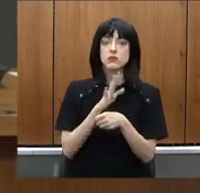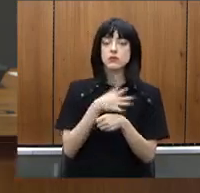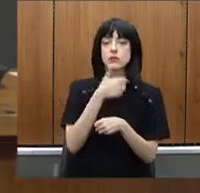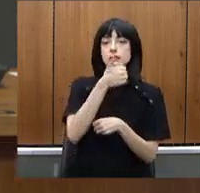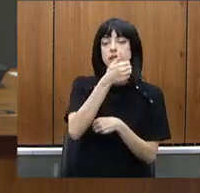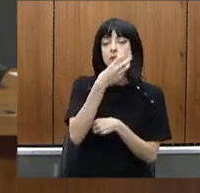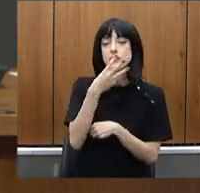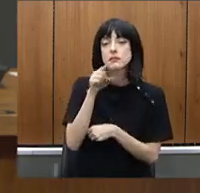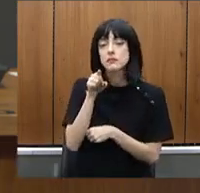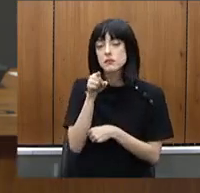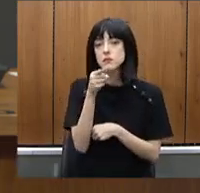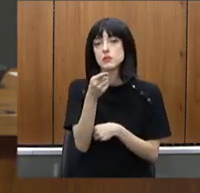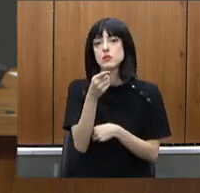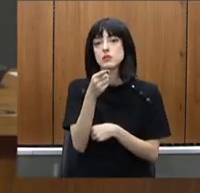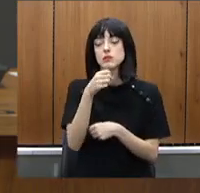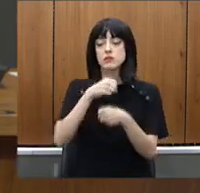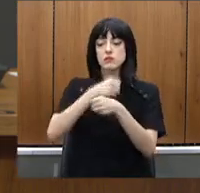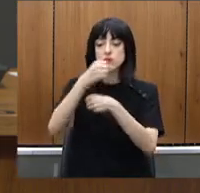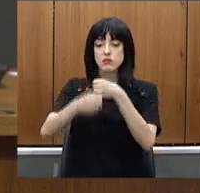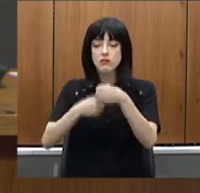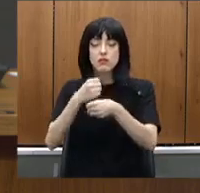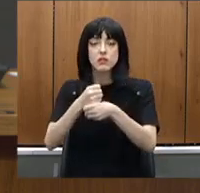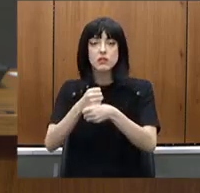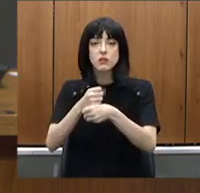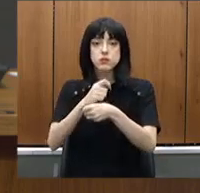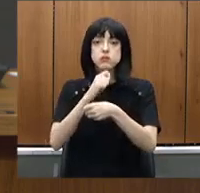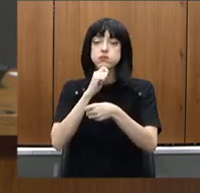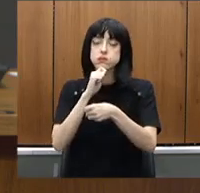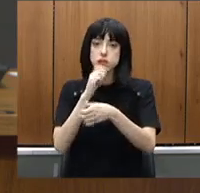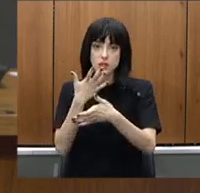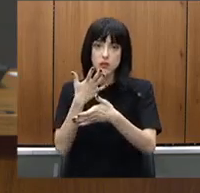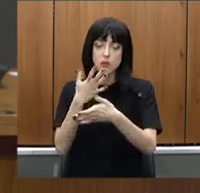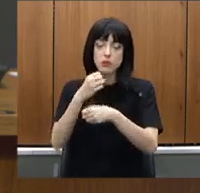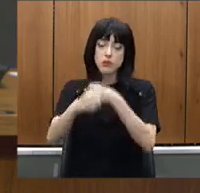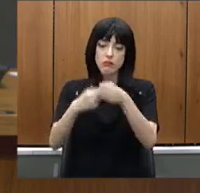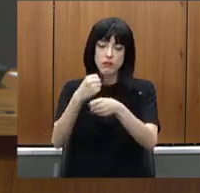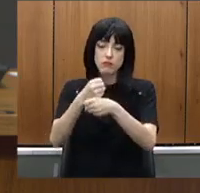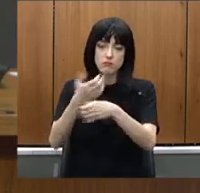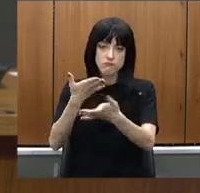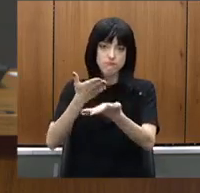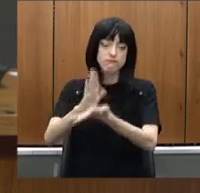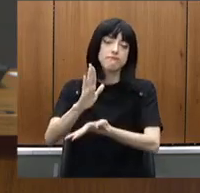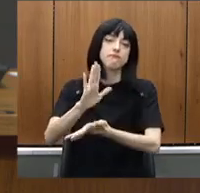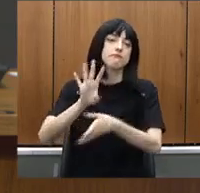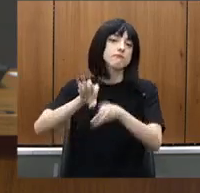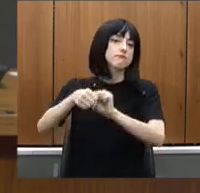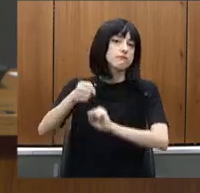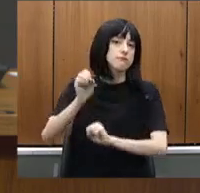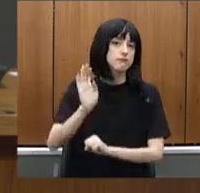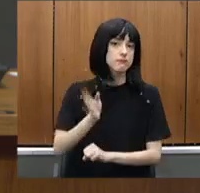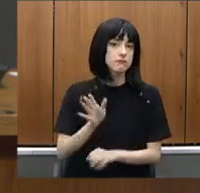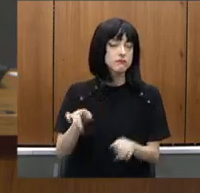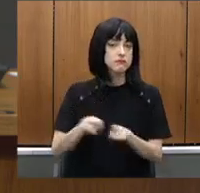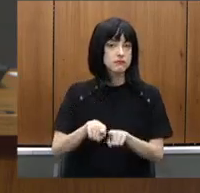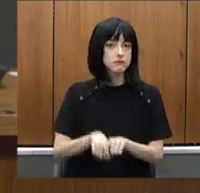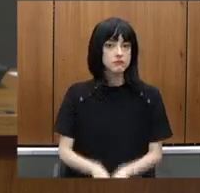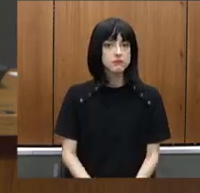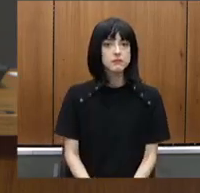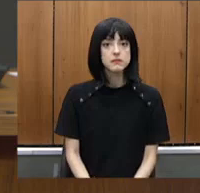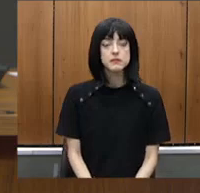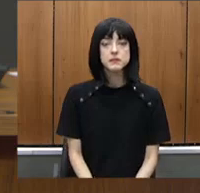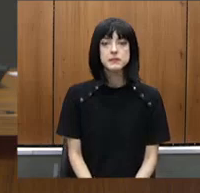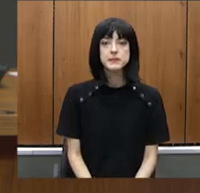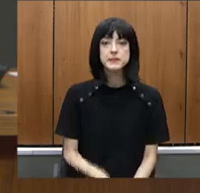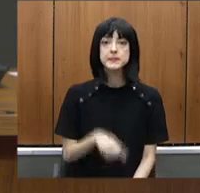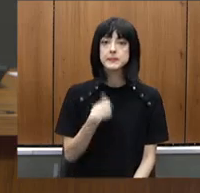seguinte o queria falar também né que nós temos tido a nossa